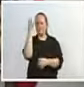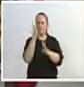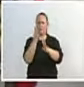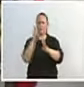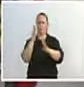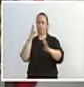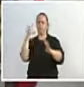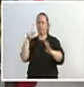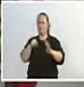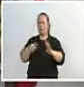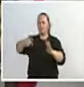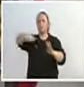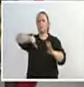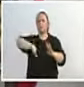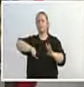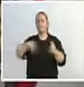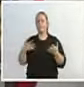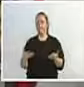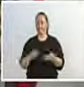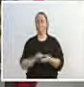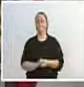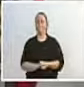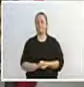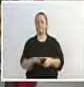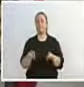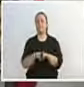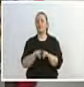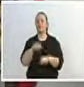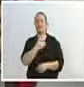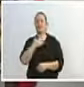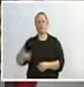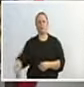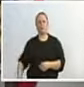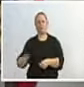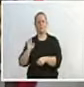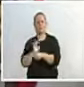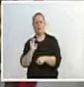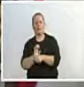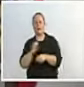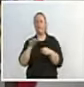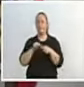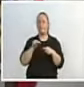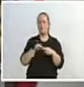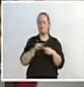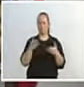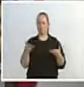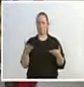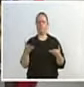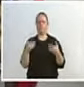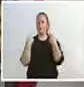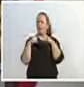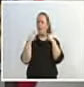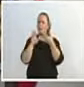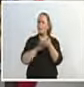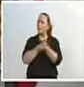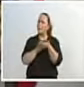precarizada. No entanto, este mesmo governo do estado e os mesmos governos dos municípios não reclamam da falta de recursos para